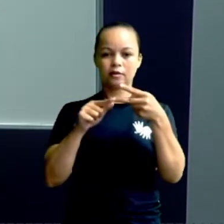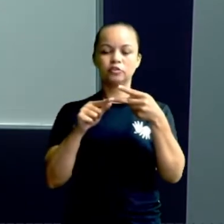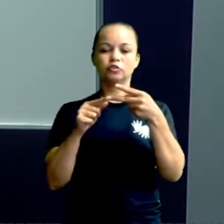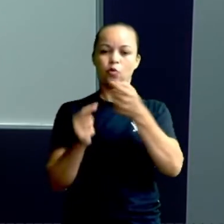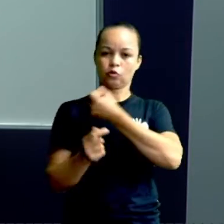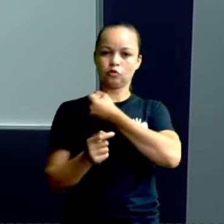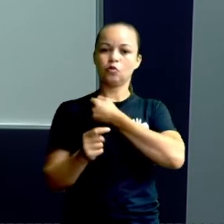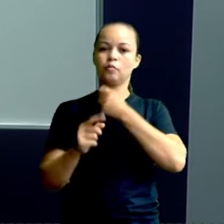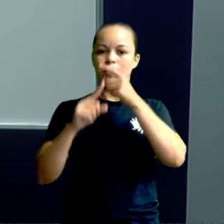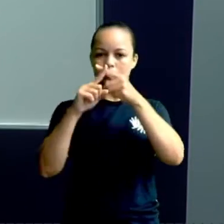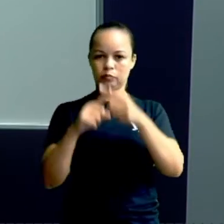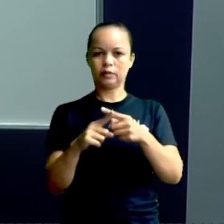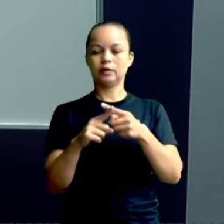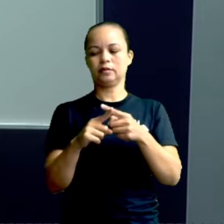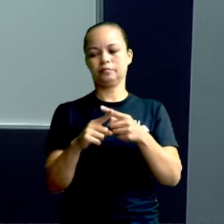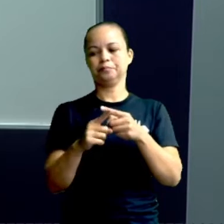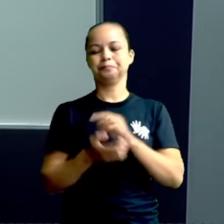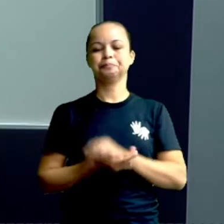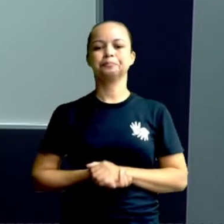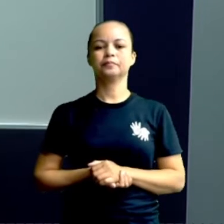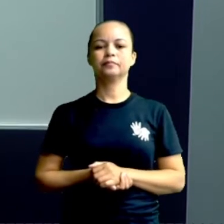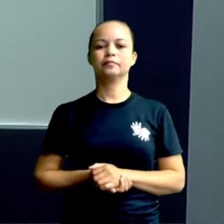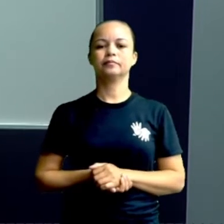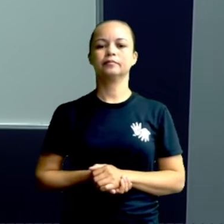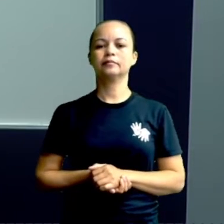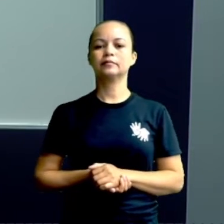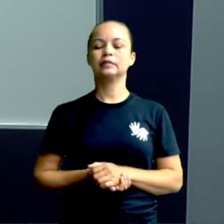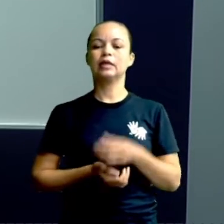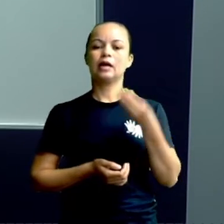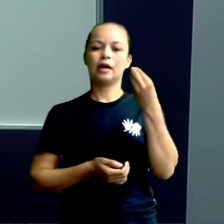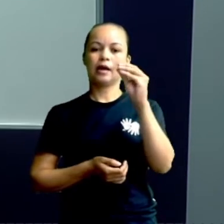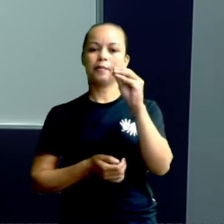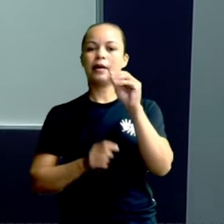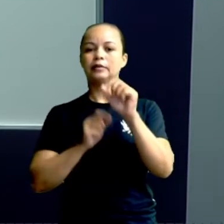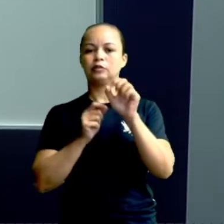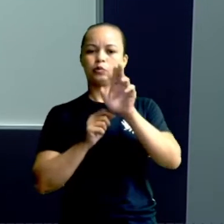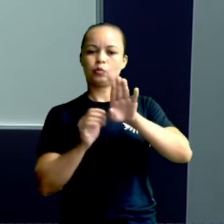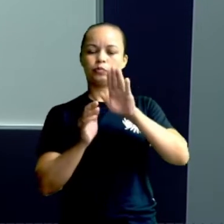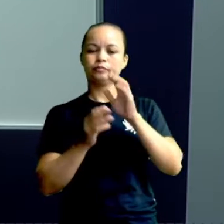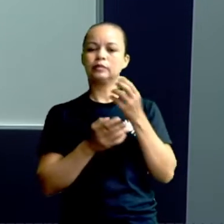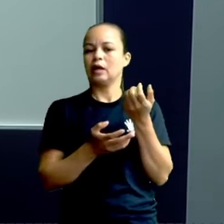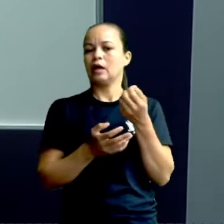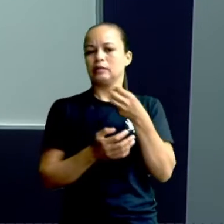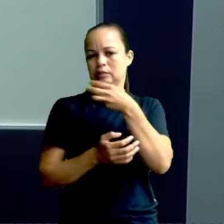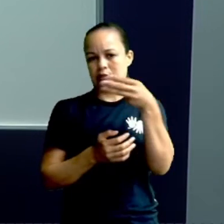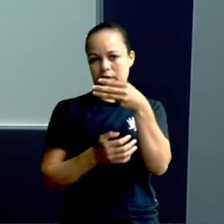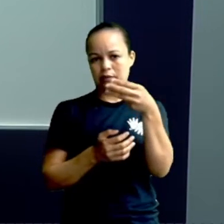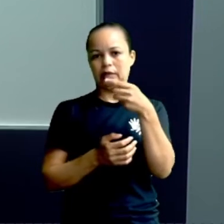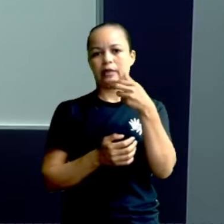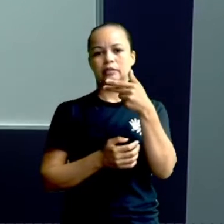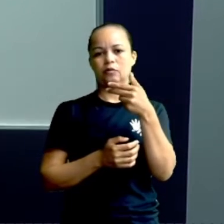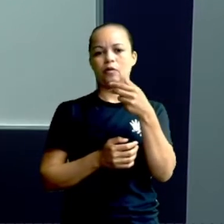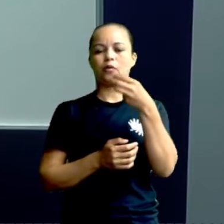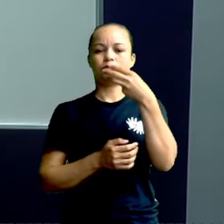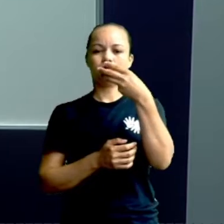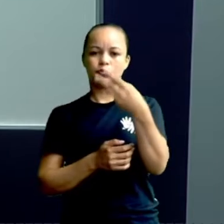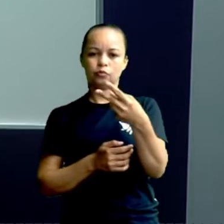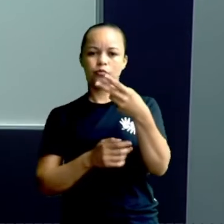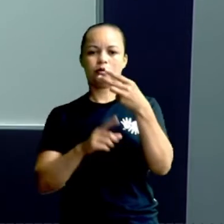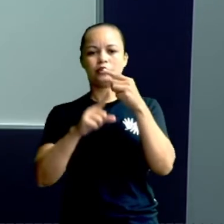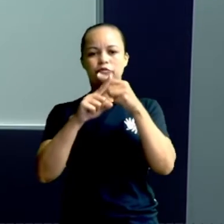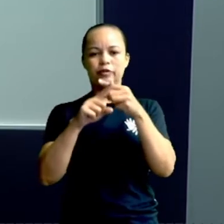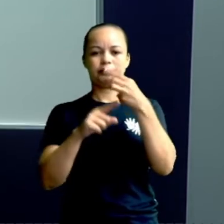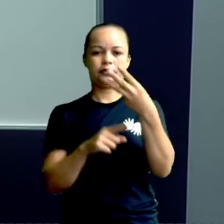aqui multiplicando em um só? Então, repete quem eu não estou usando. 2 vezes